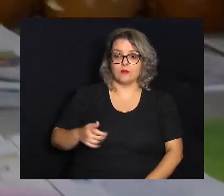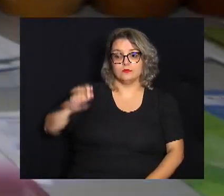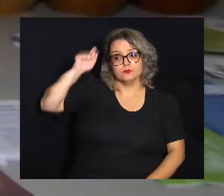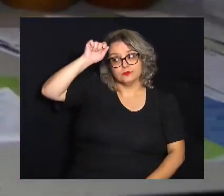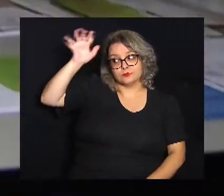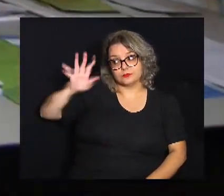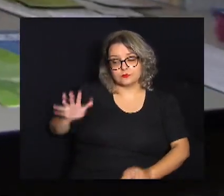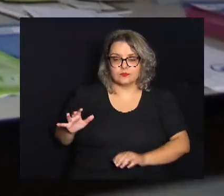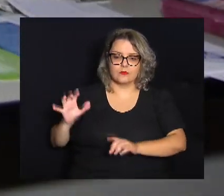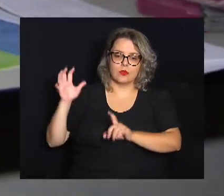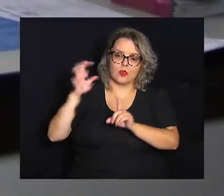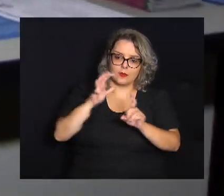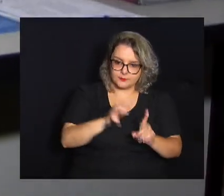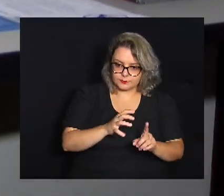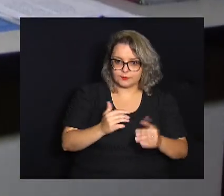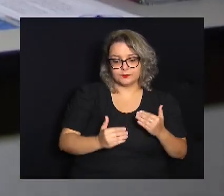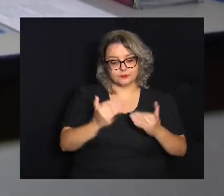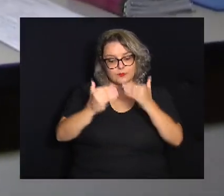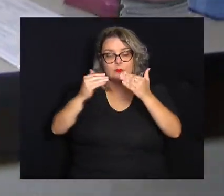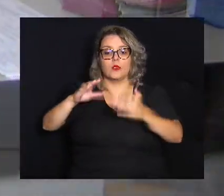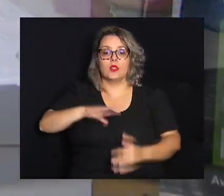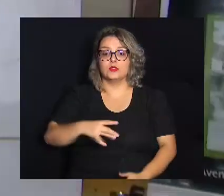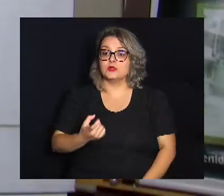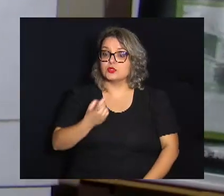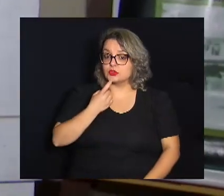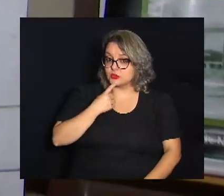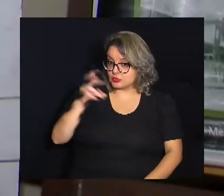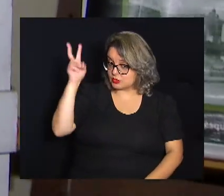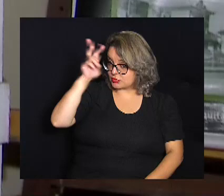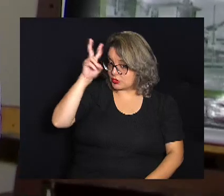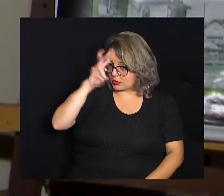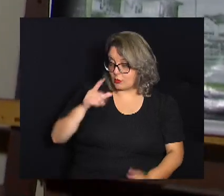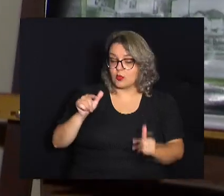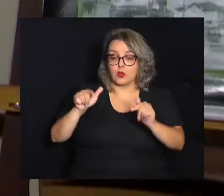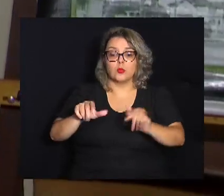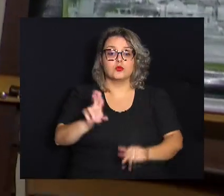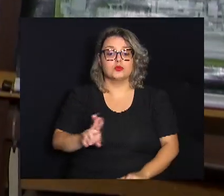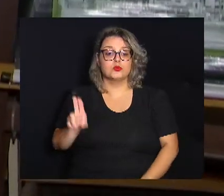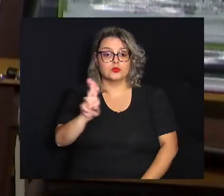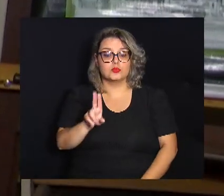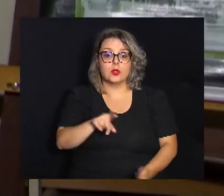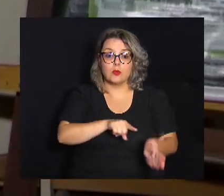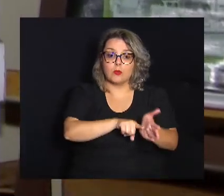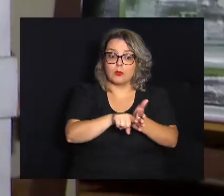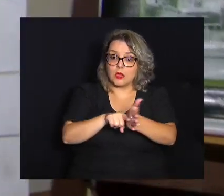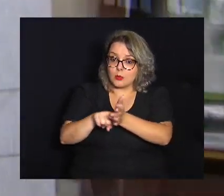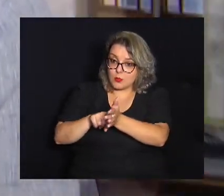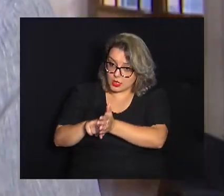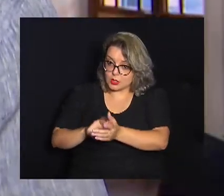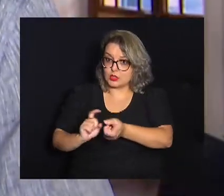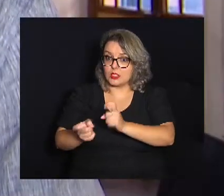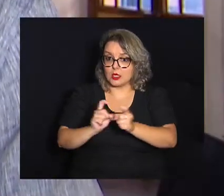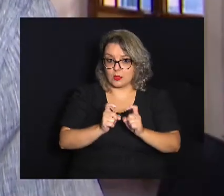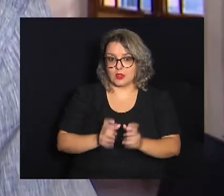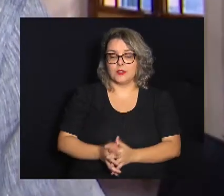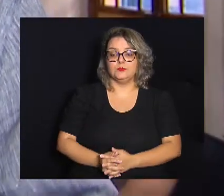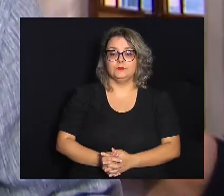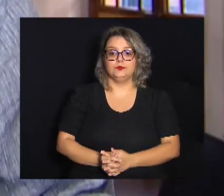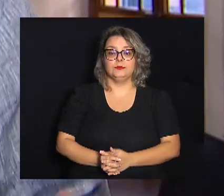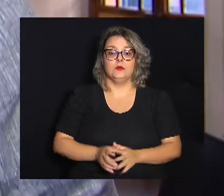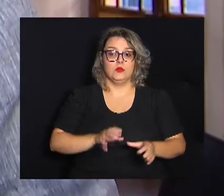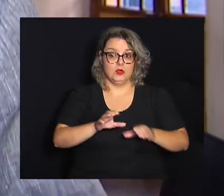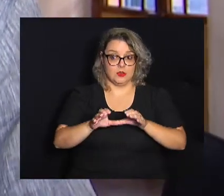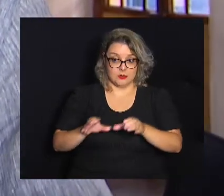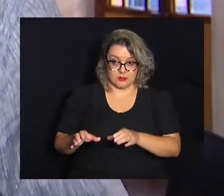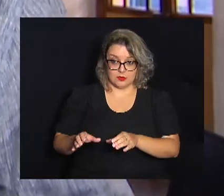a construção da história de Campinas. O espaço é utilizado para pesquisas e reuniões. A coordenadoria ela